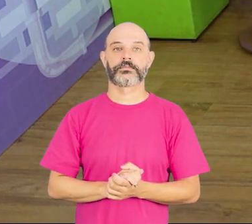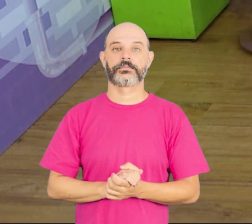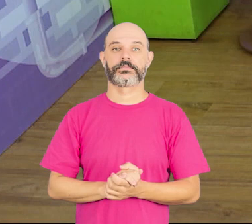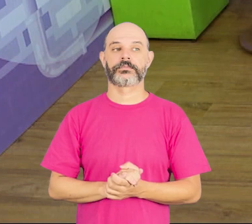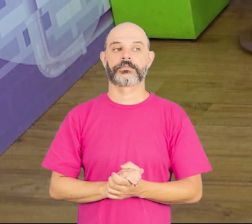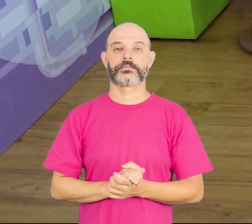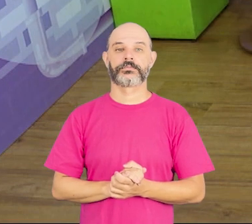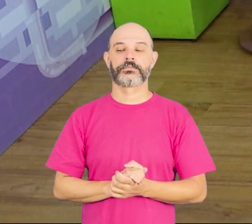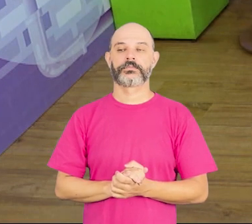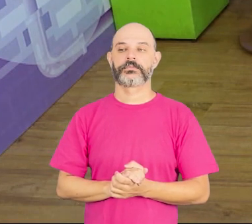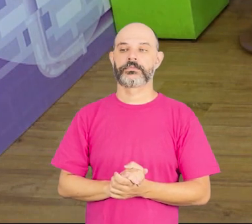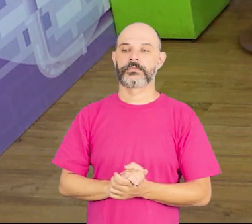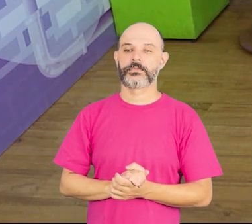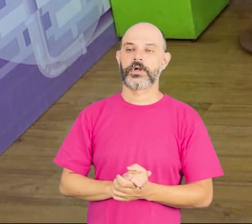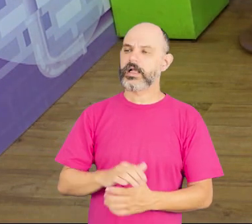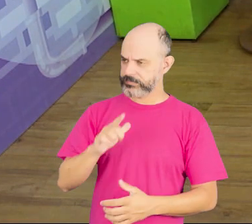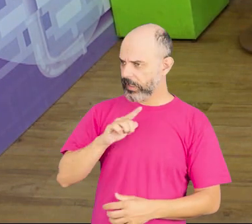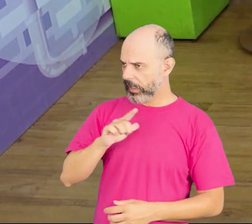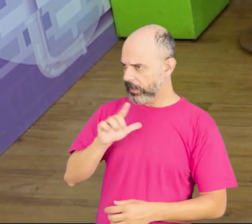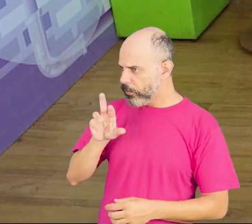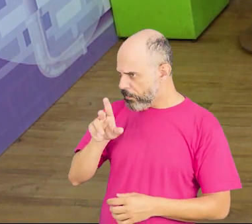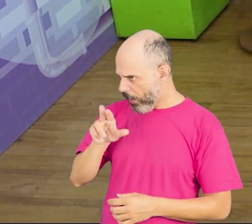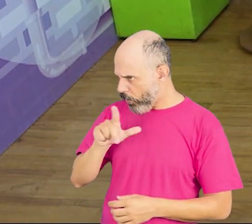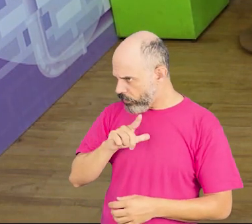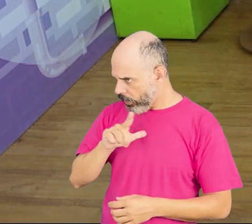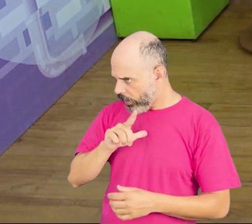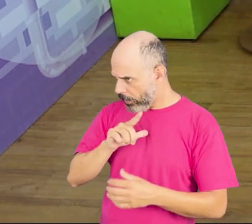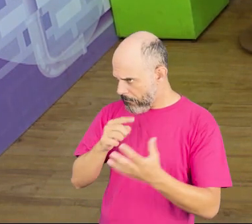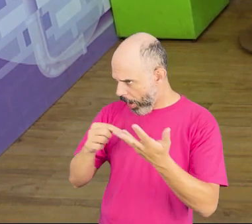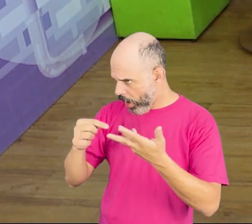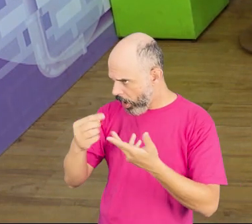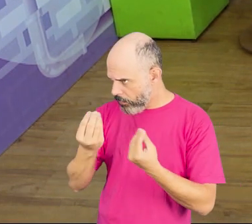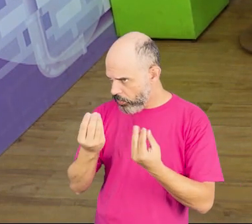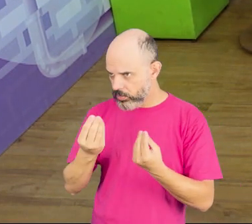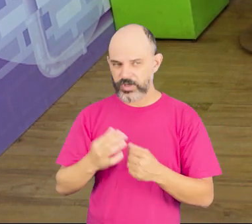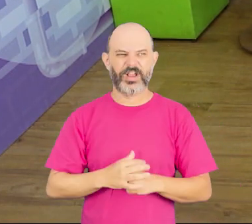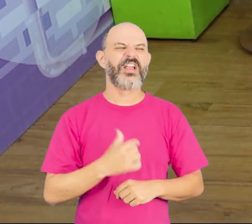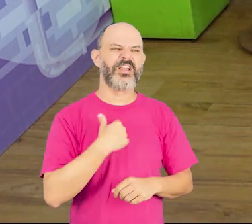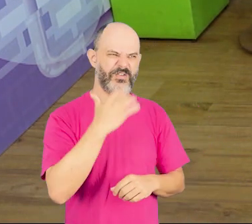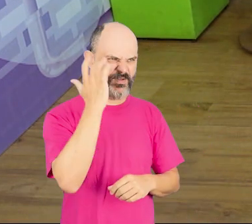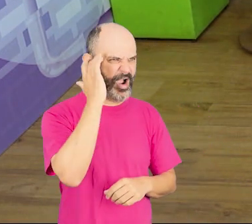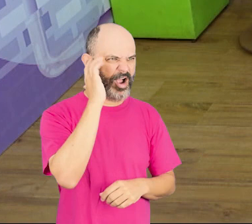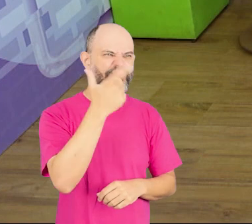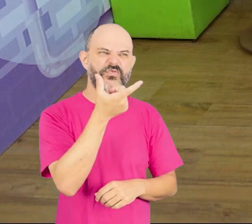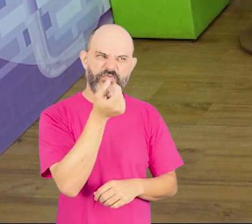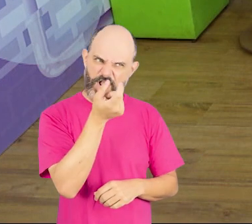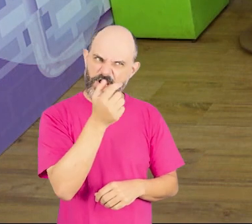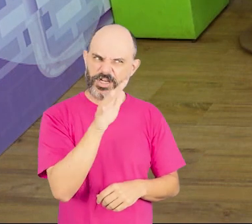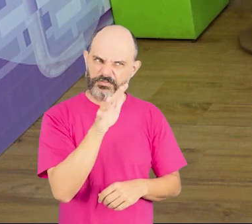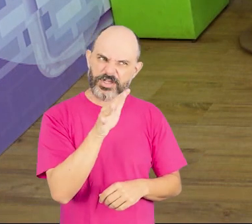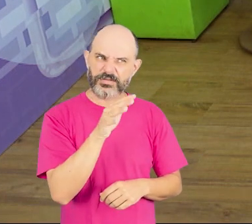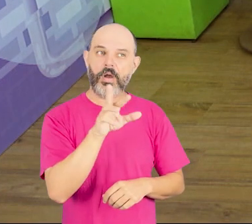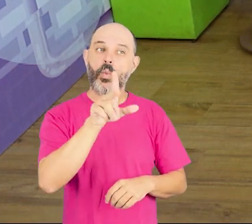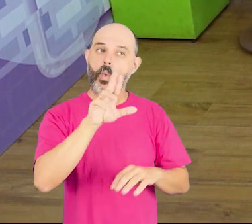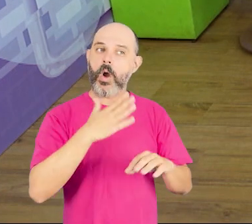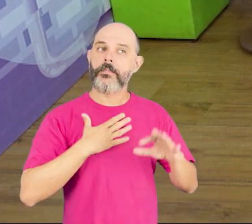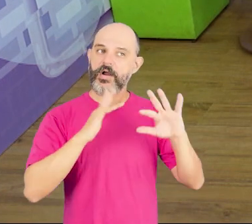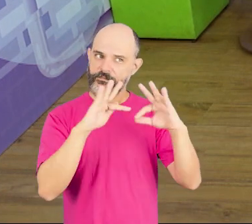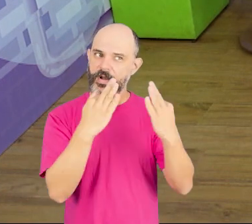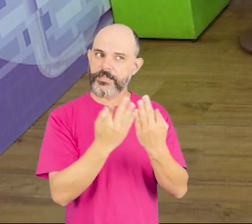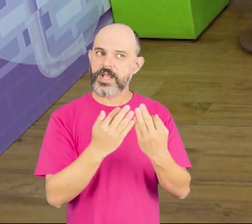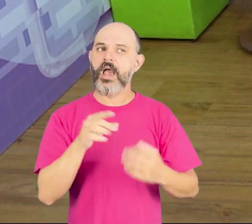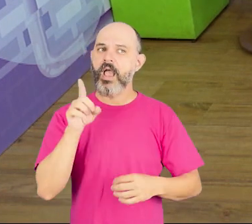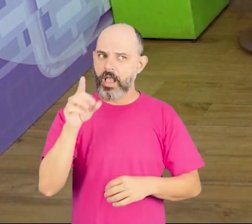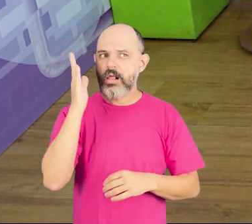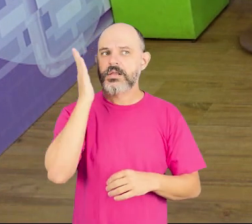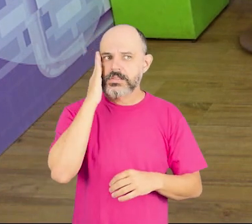Ah, a senhora tem muitos irmãos, doutora Helga? Aposto que ela tem uns 20, igual na minha família. Ela é